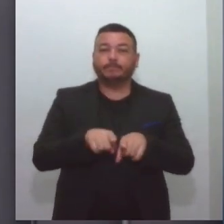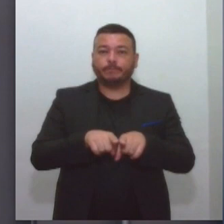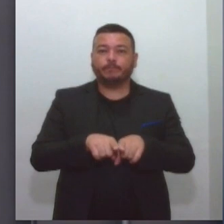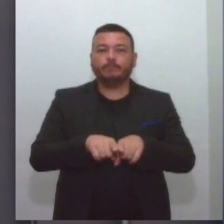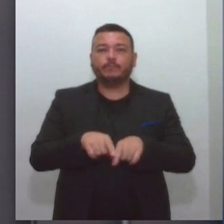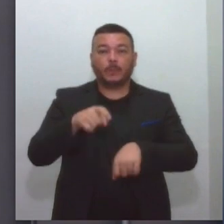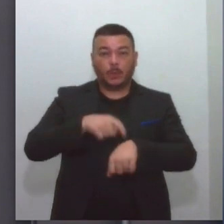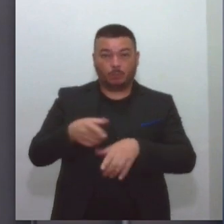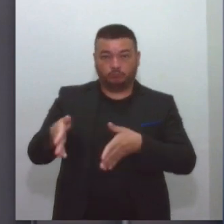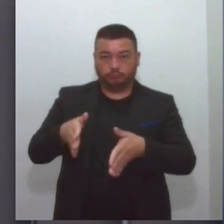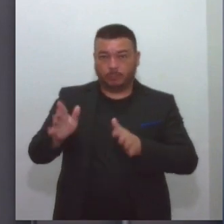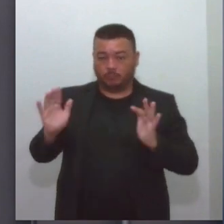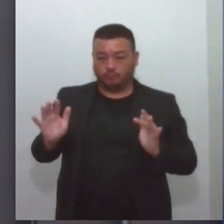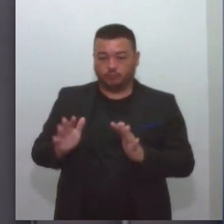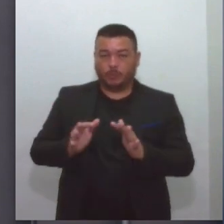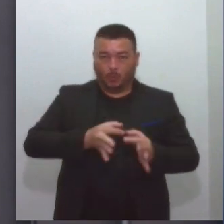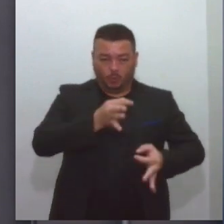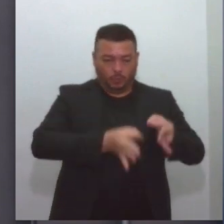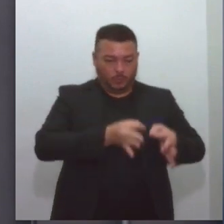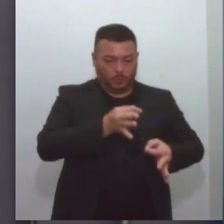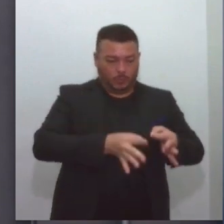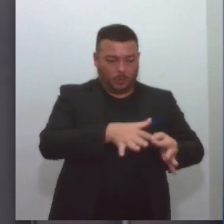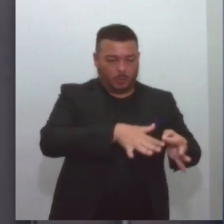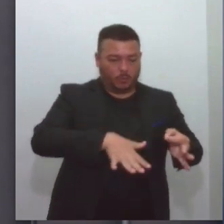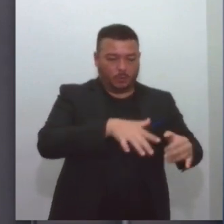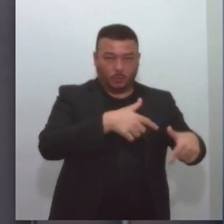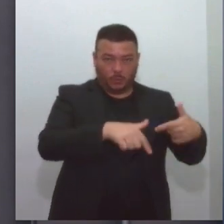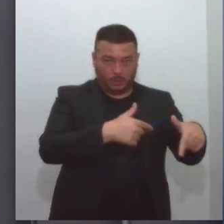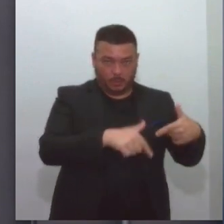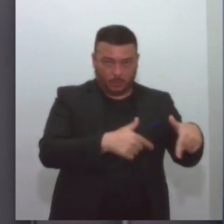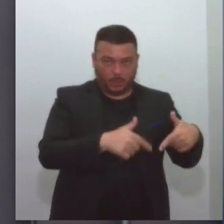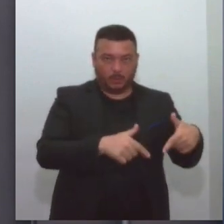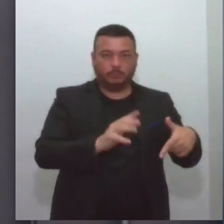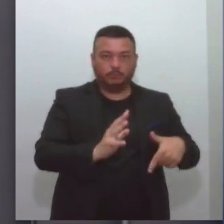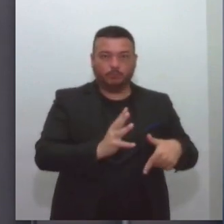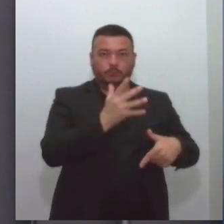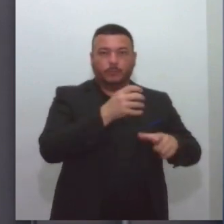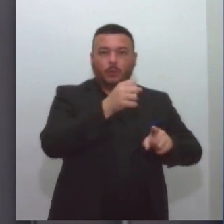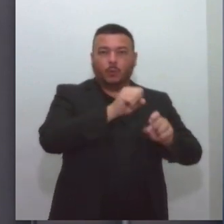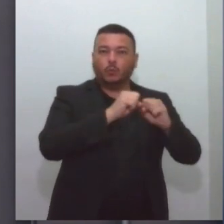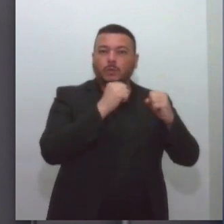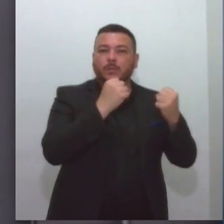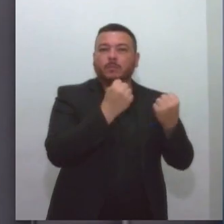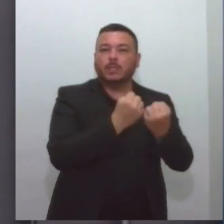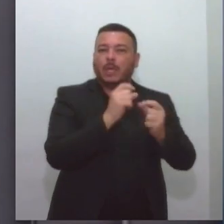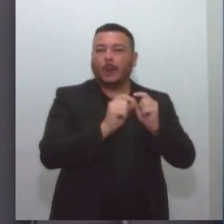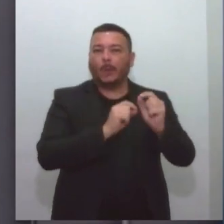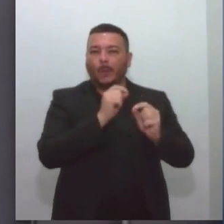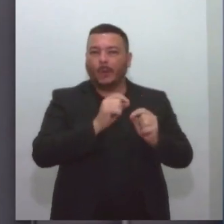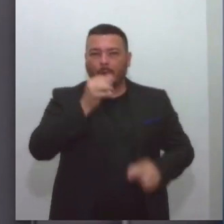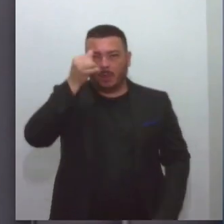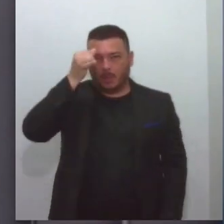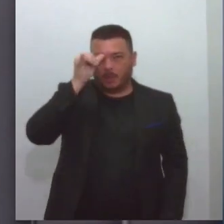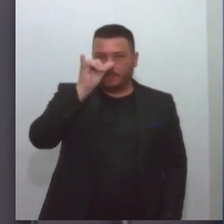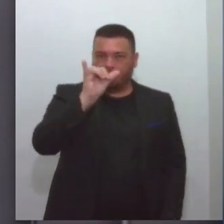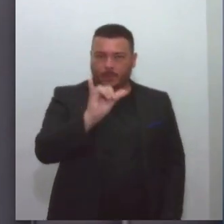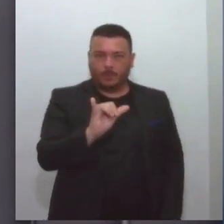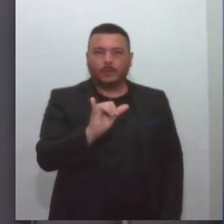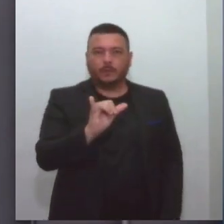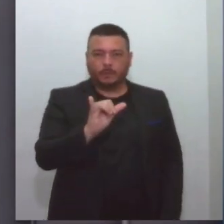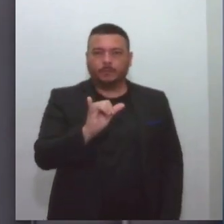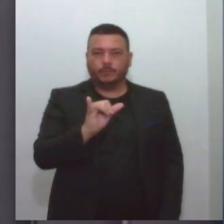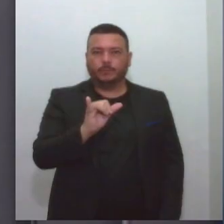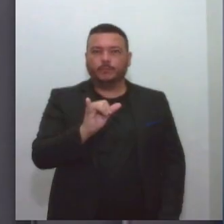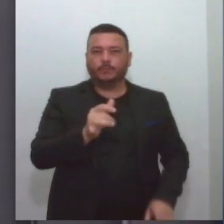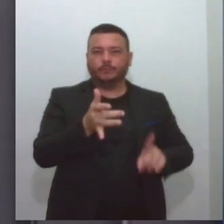Tribunal Regional do Trabalho de Sergipe realiza um seminário sobre o combate ao capacitismo